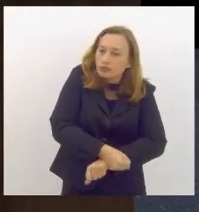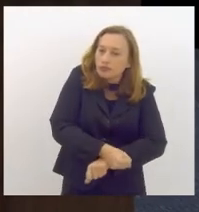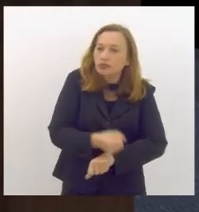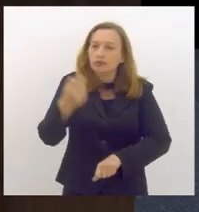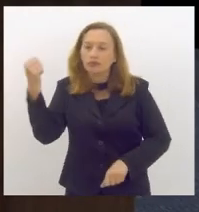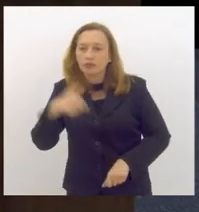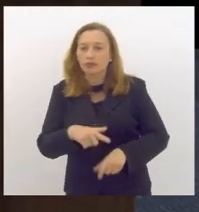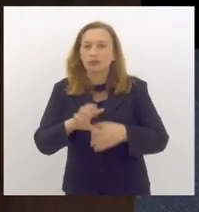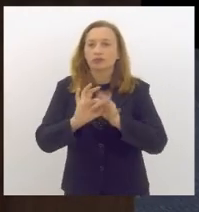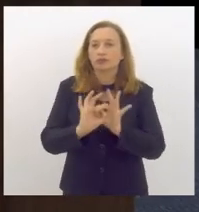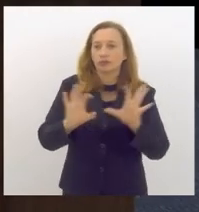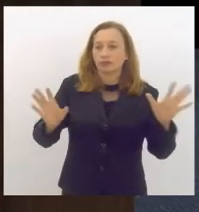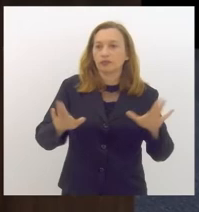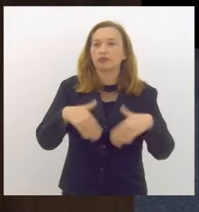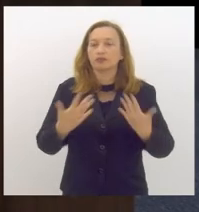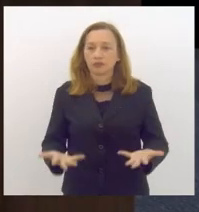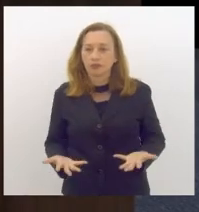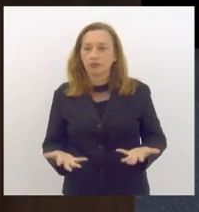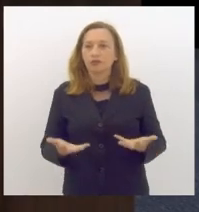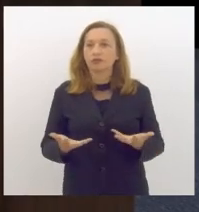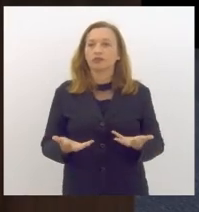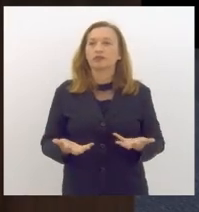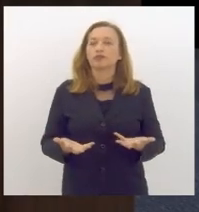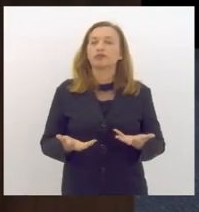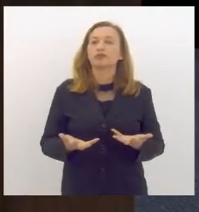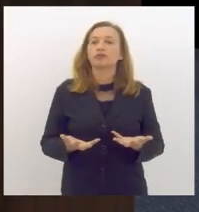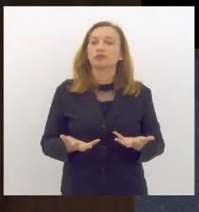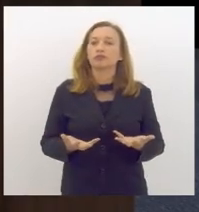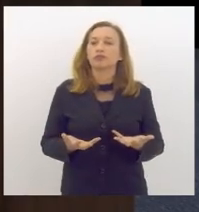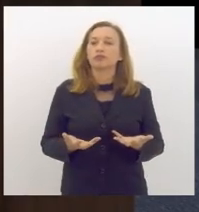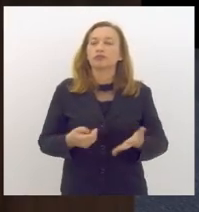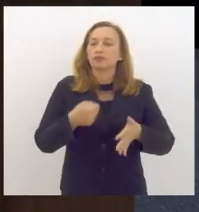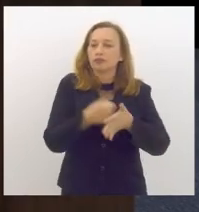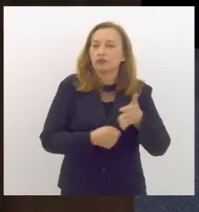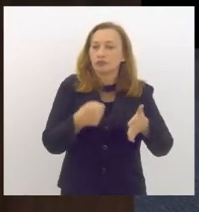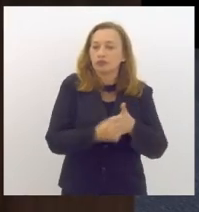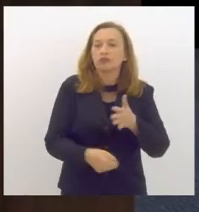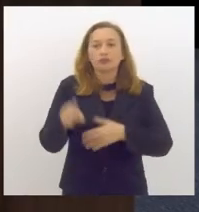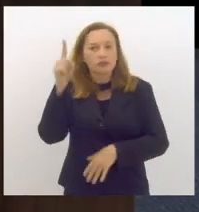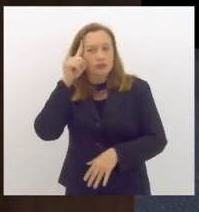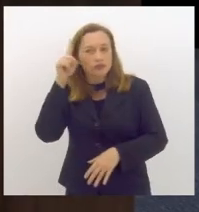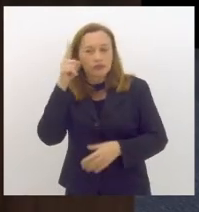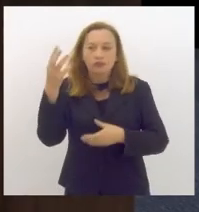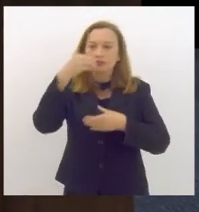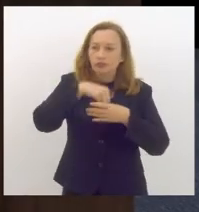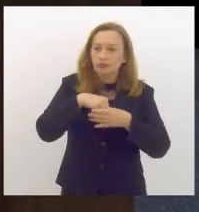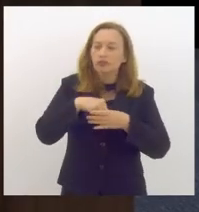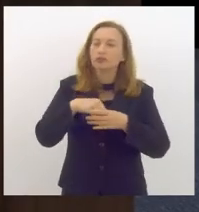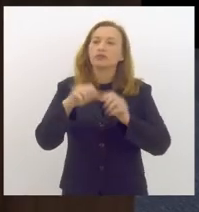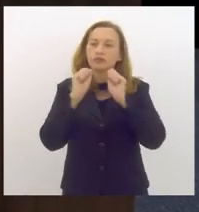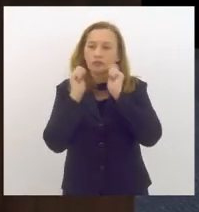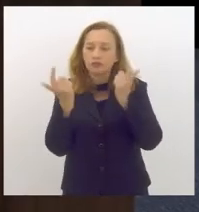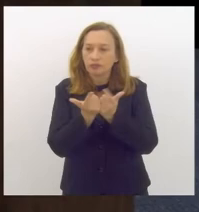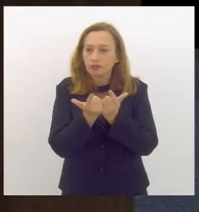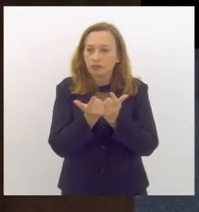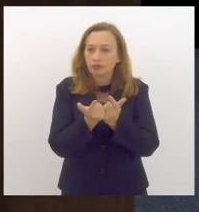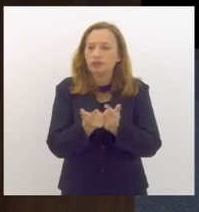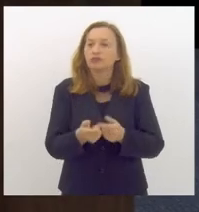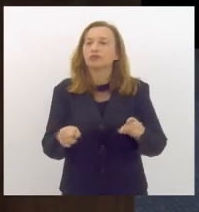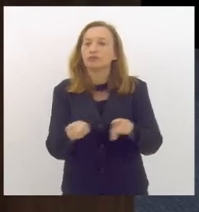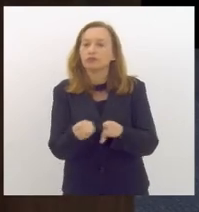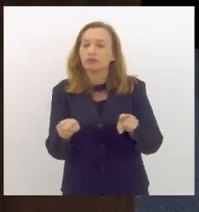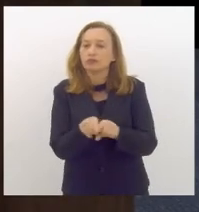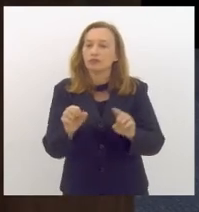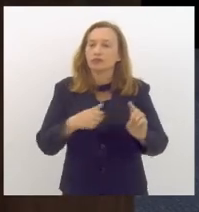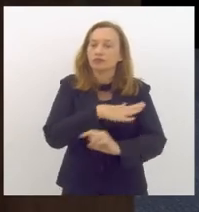que da liberdade. Então, o que a gente traz com a luta cotidiana dentro dessa Assembleia Legislativa, mas dentro da